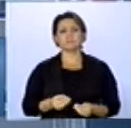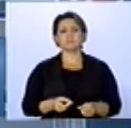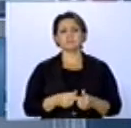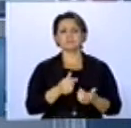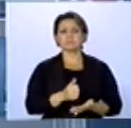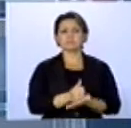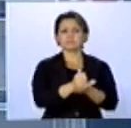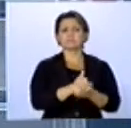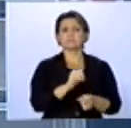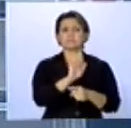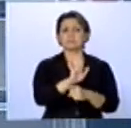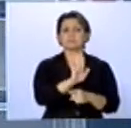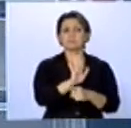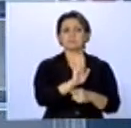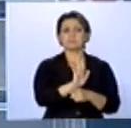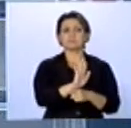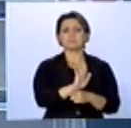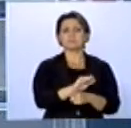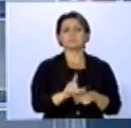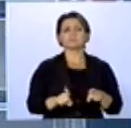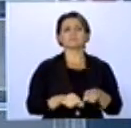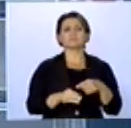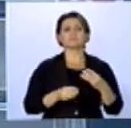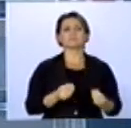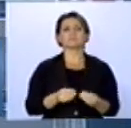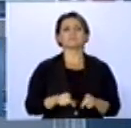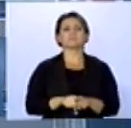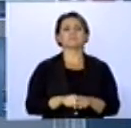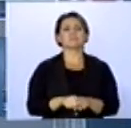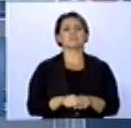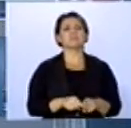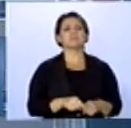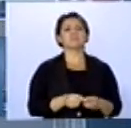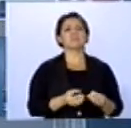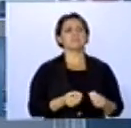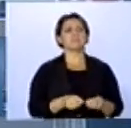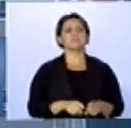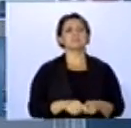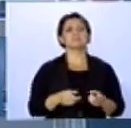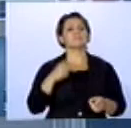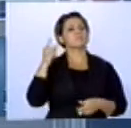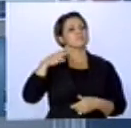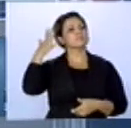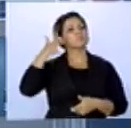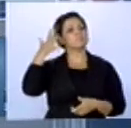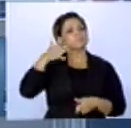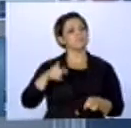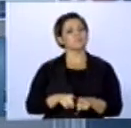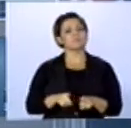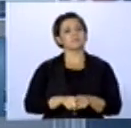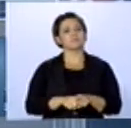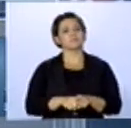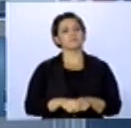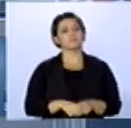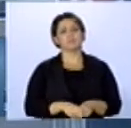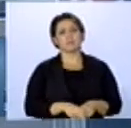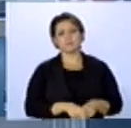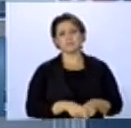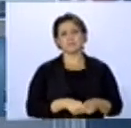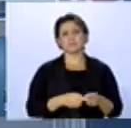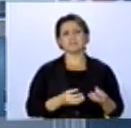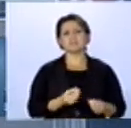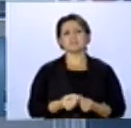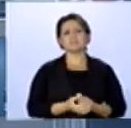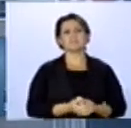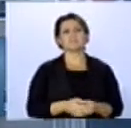colaboraram com o debate hoje não foi respondida por que uma empresa doa para determinada campanha política o jornal Folha de São Paulo no começo desse